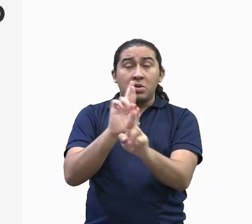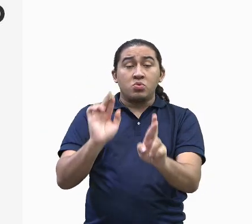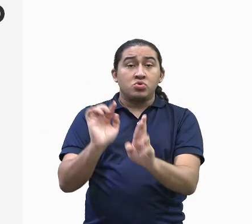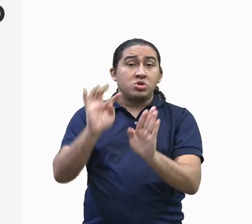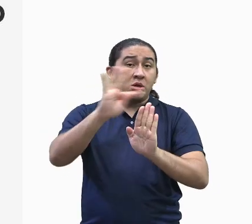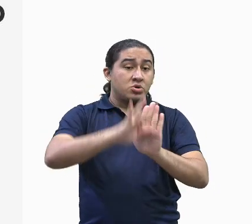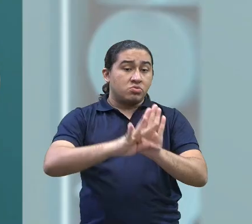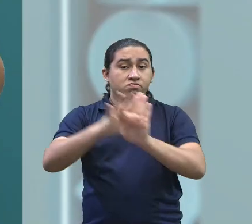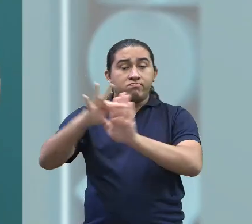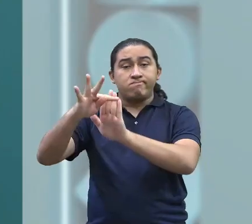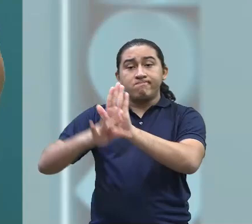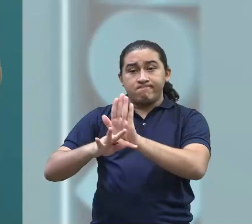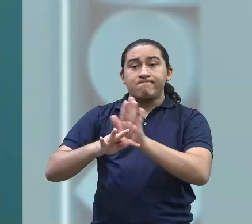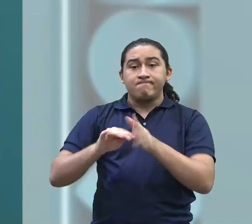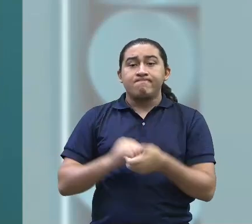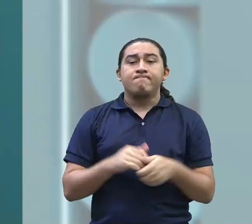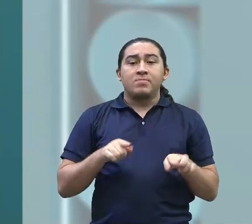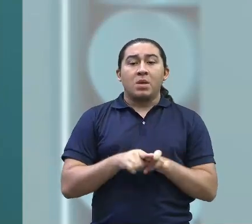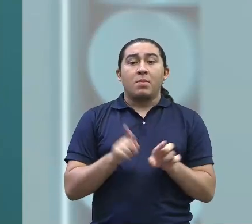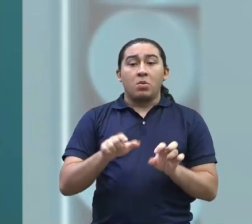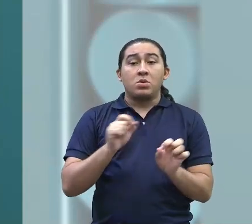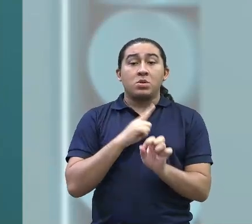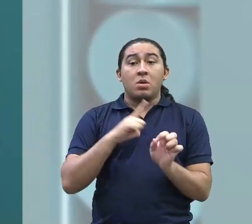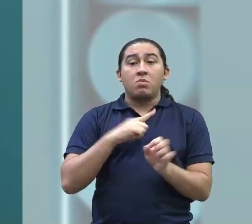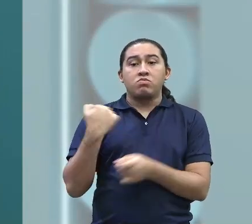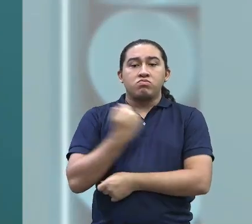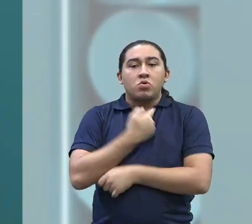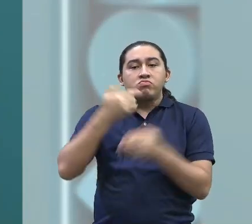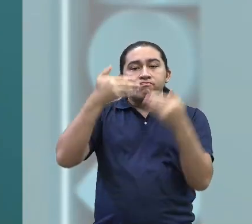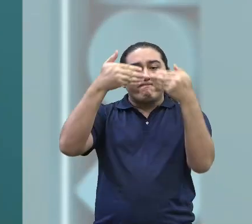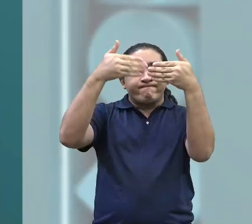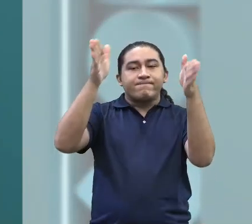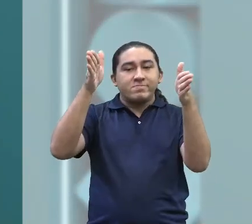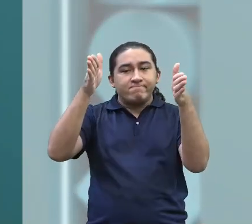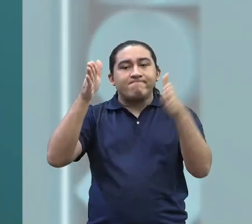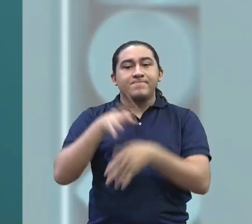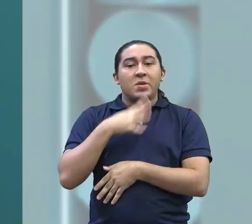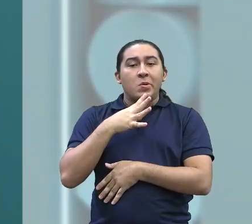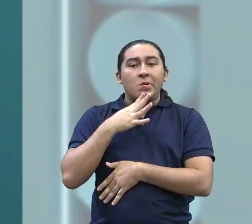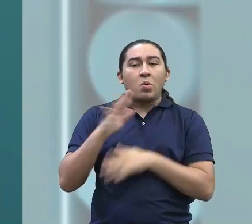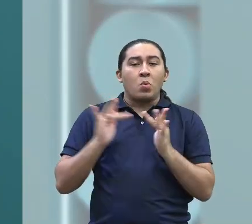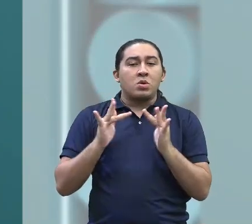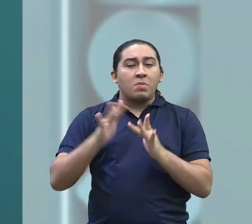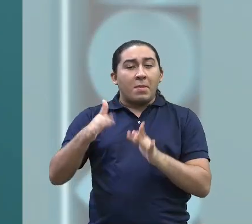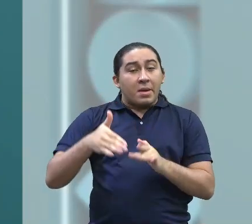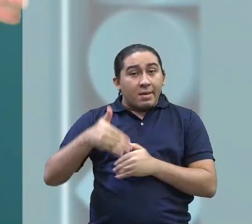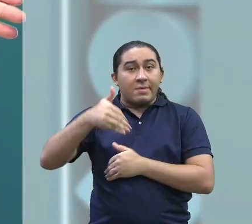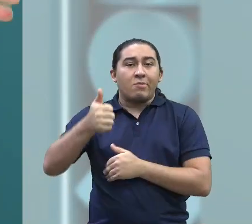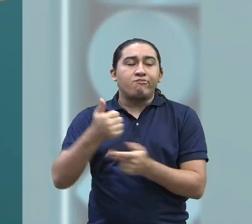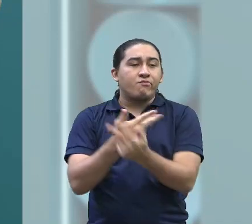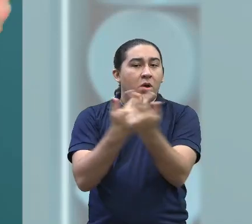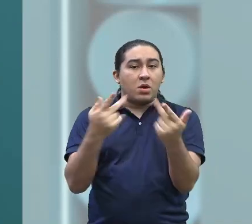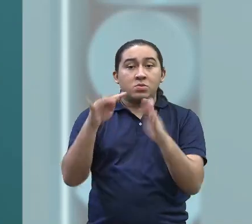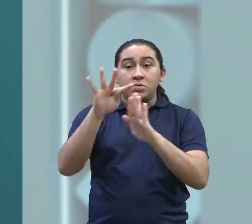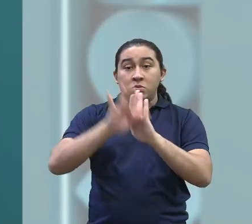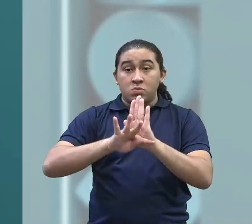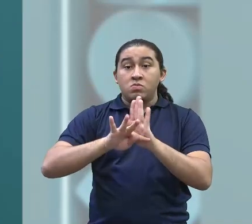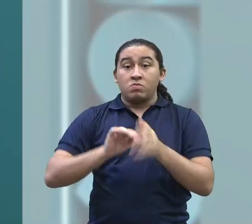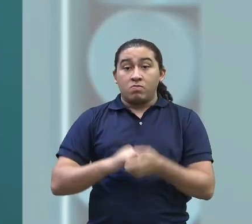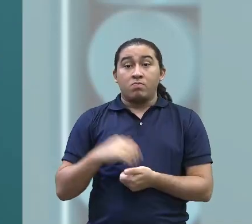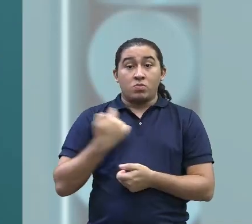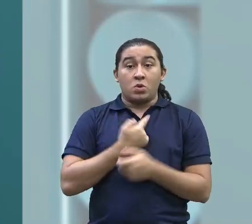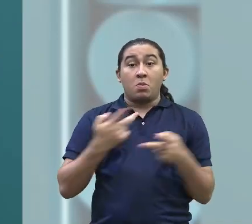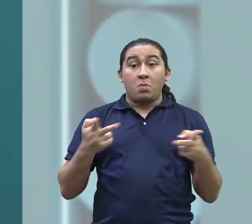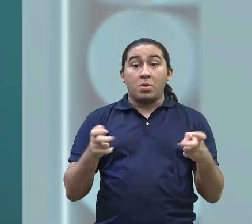ela amplia mais o nosso repertório cultural. Nós vimos aí nos dois